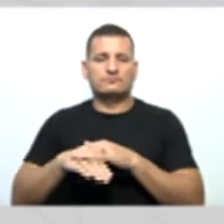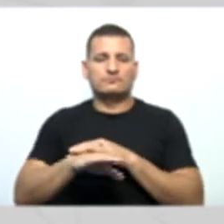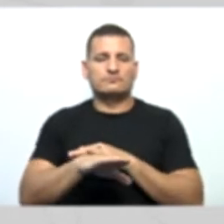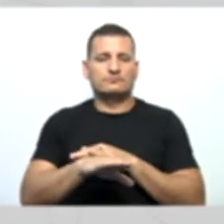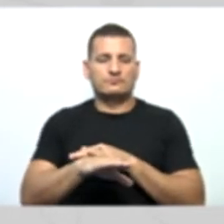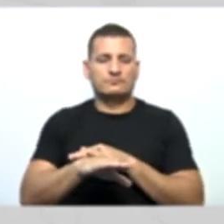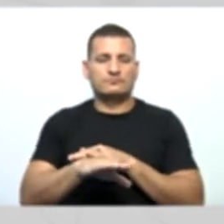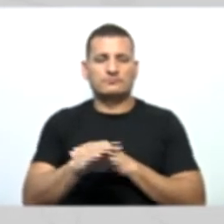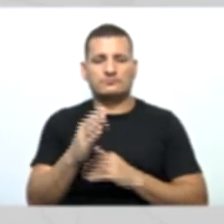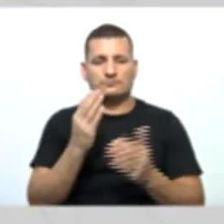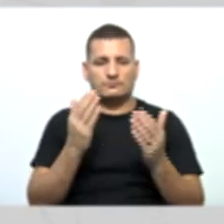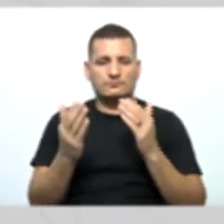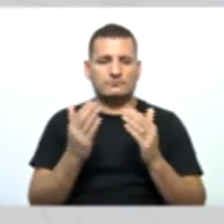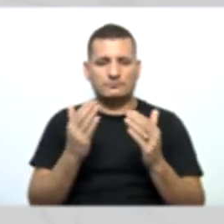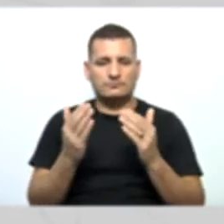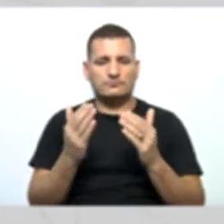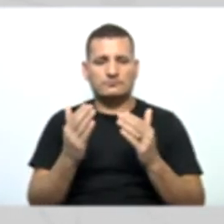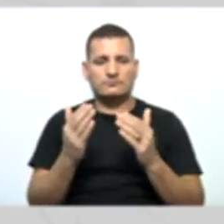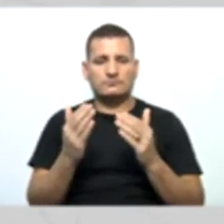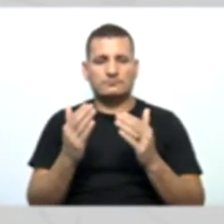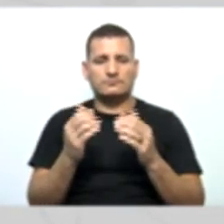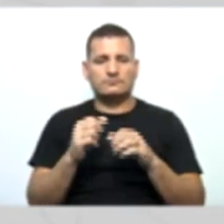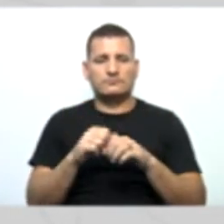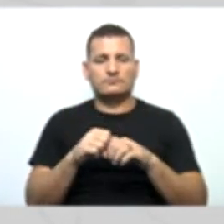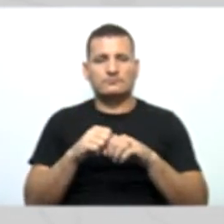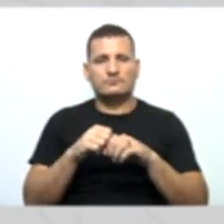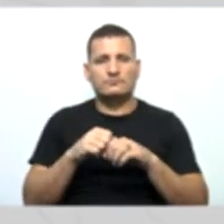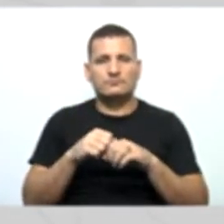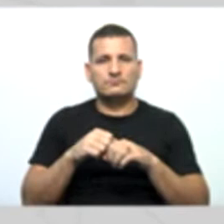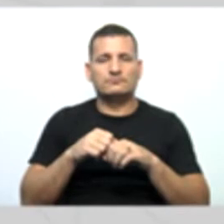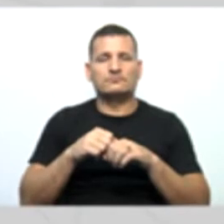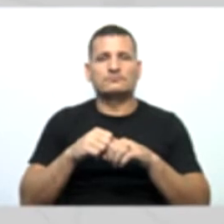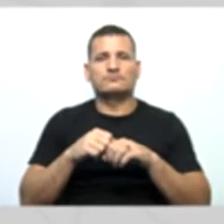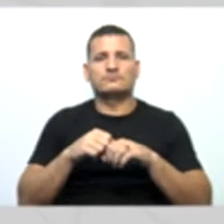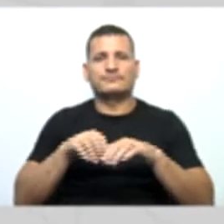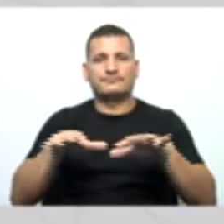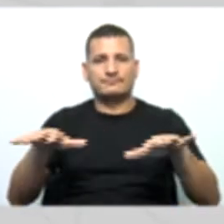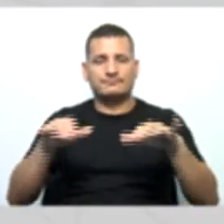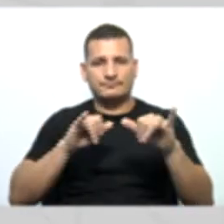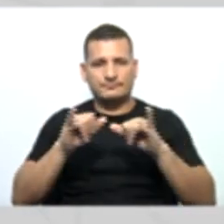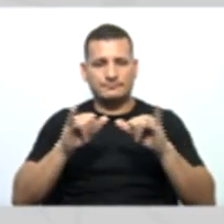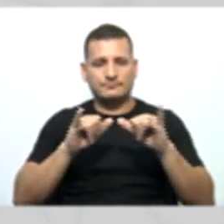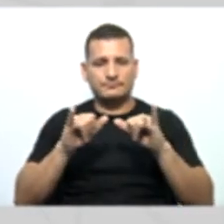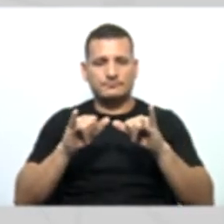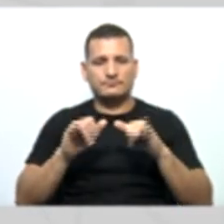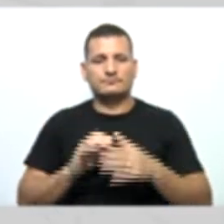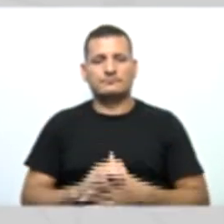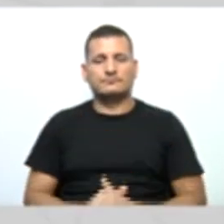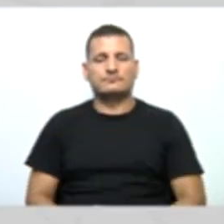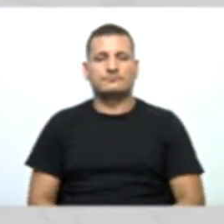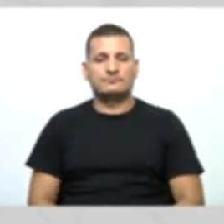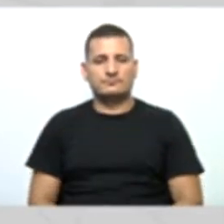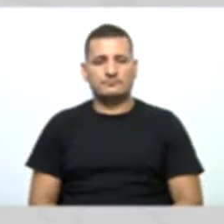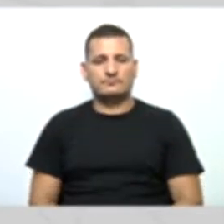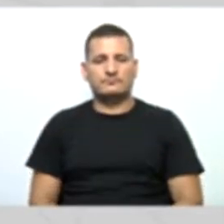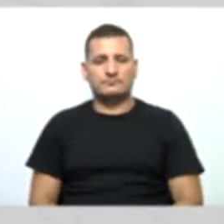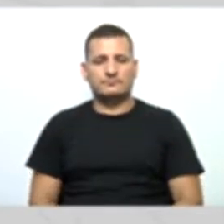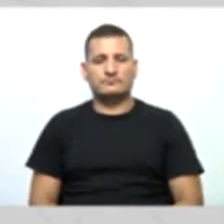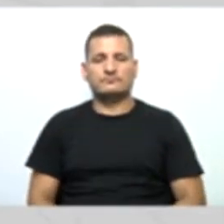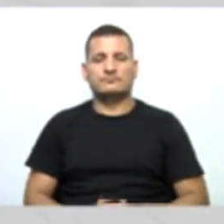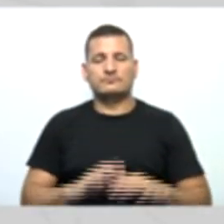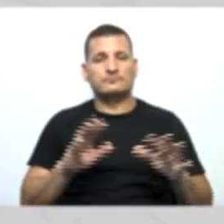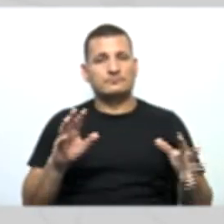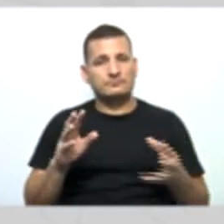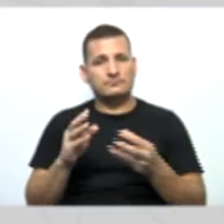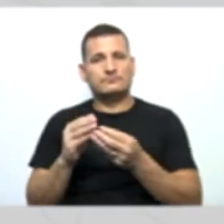armazenamento, análise e distribuição da informação. Então, veja bem aqui, ó. Agrega